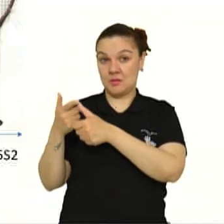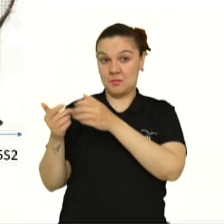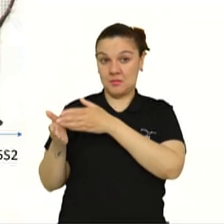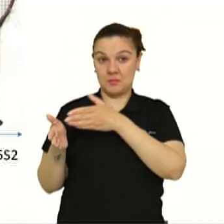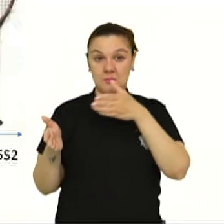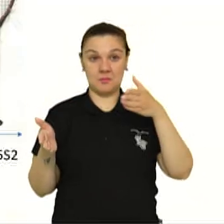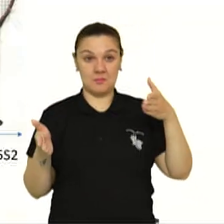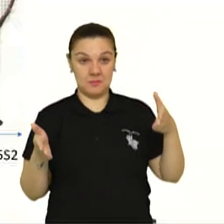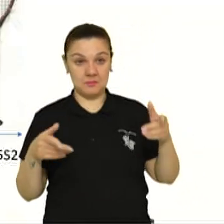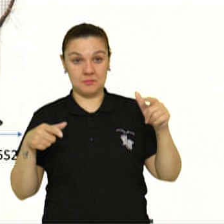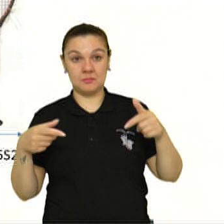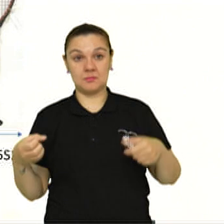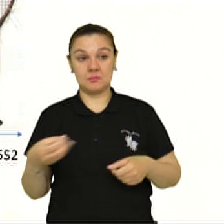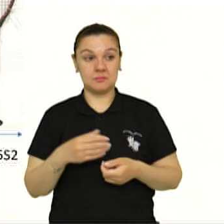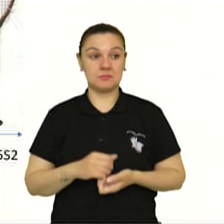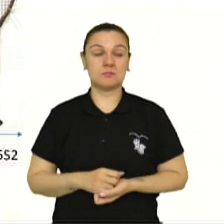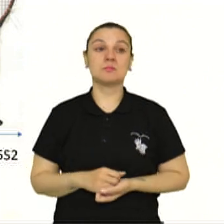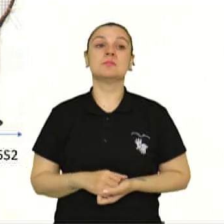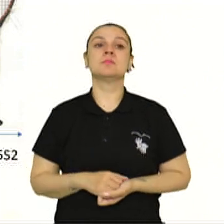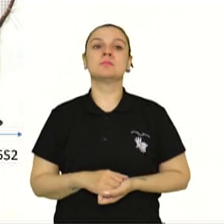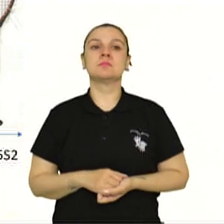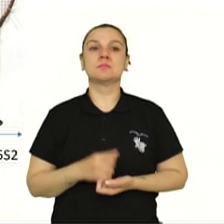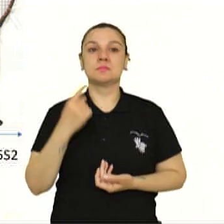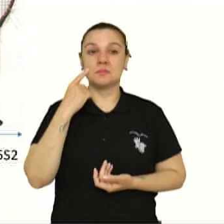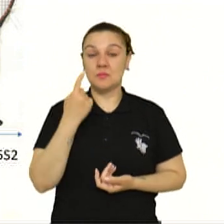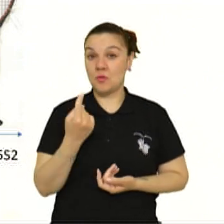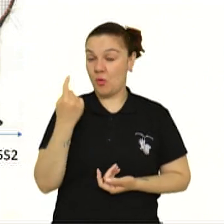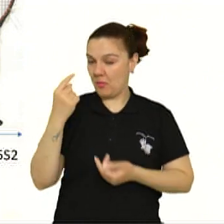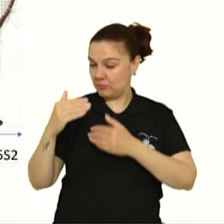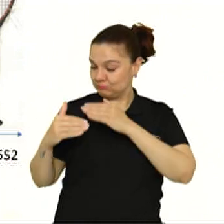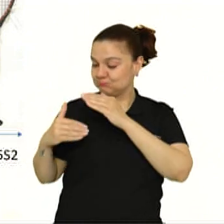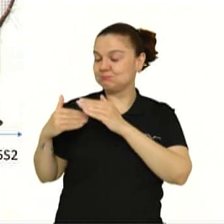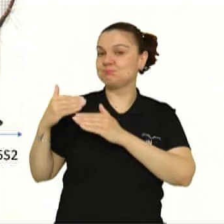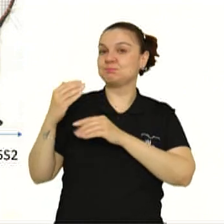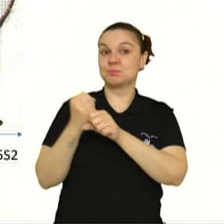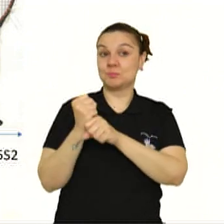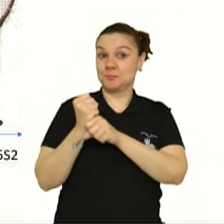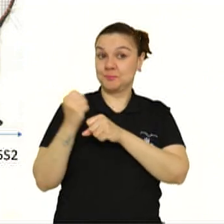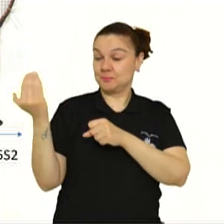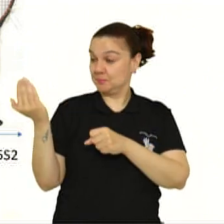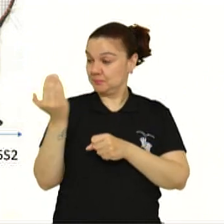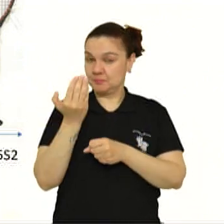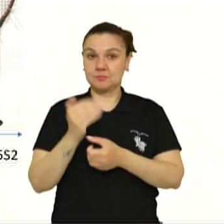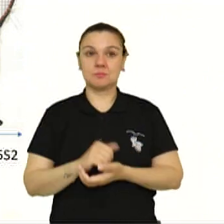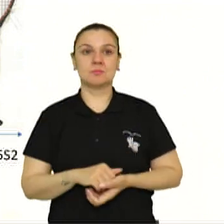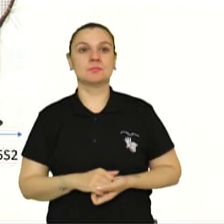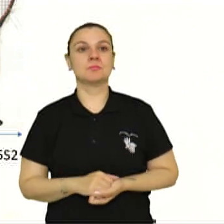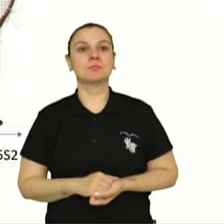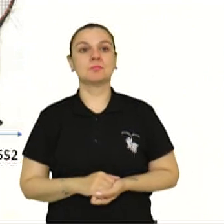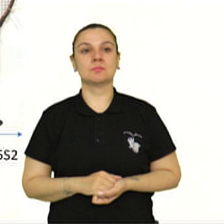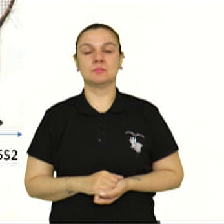recente essa última, eu trouxe a imagem da recente. Mas só para vocês verem como ela foi evoluindo com o tempo, tá?